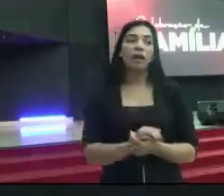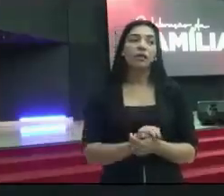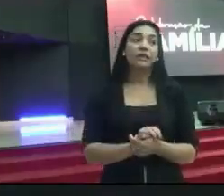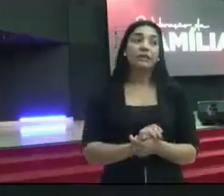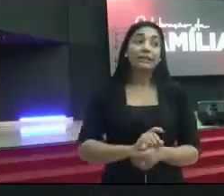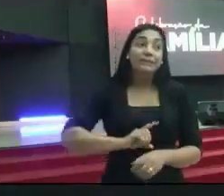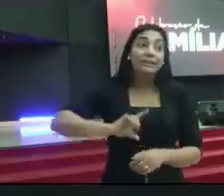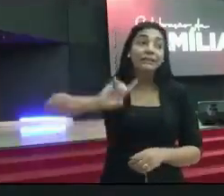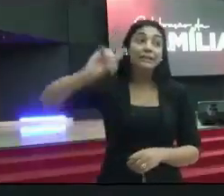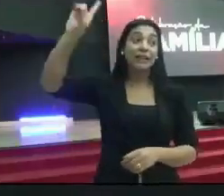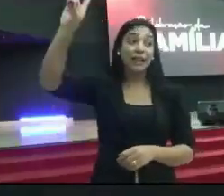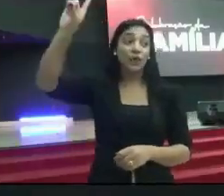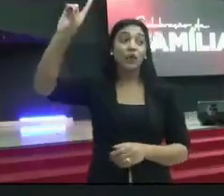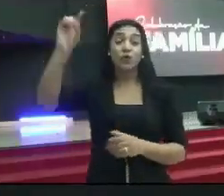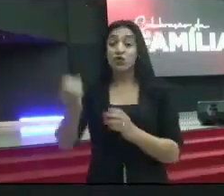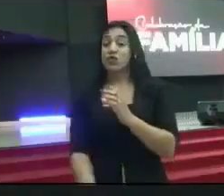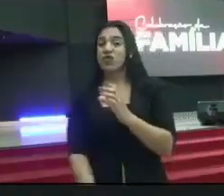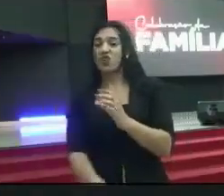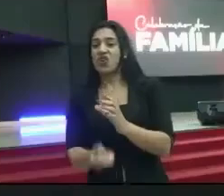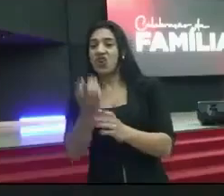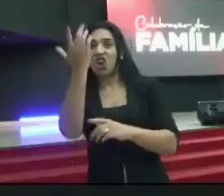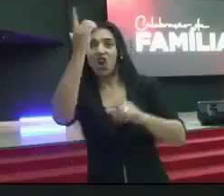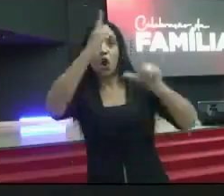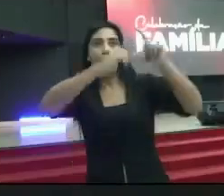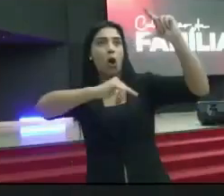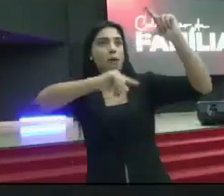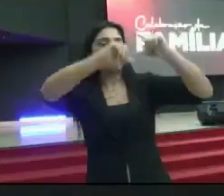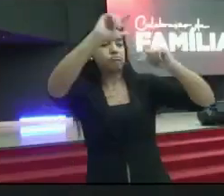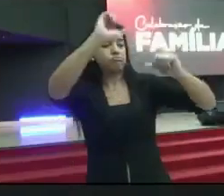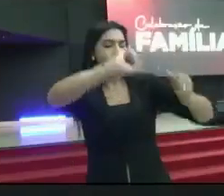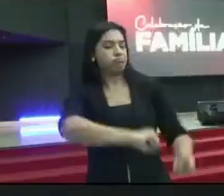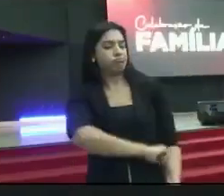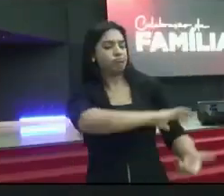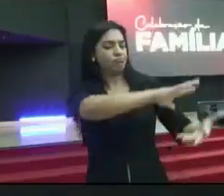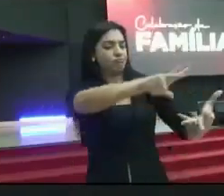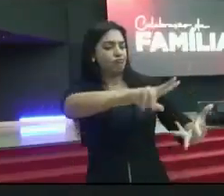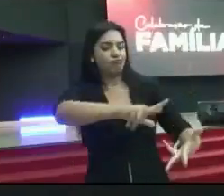que o Deus que criou as galáxias e o universo,